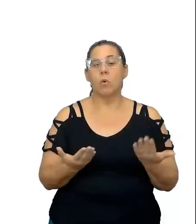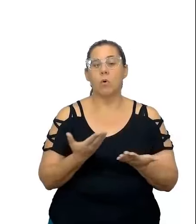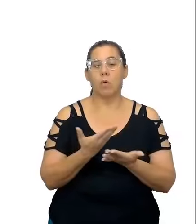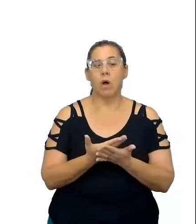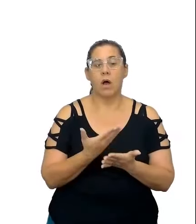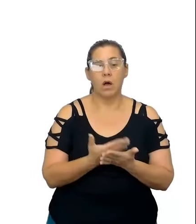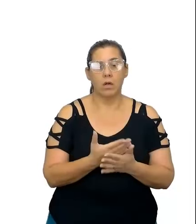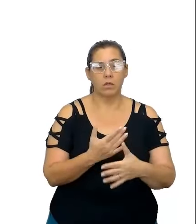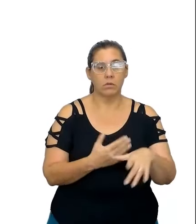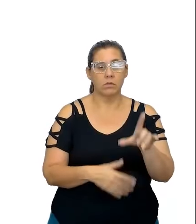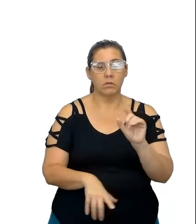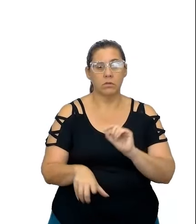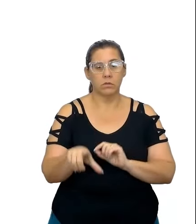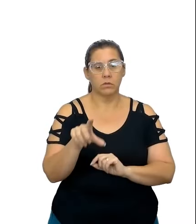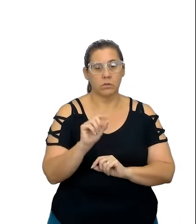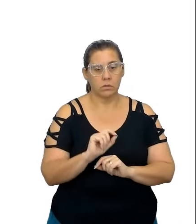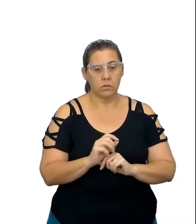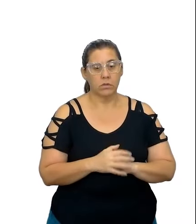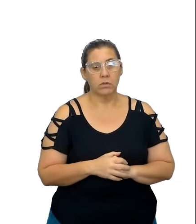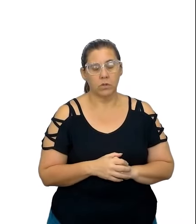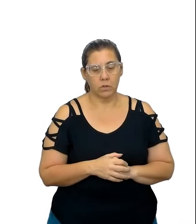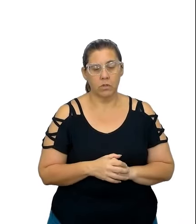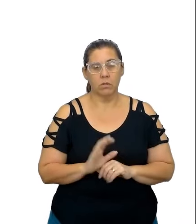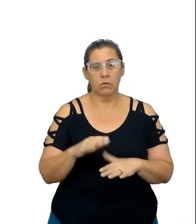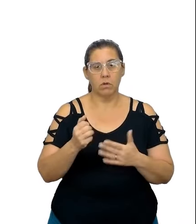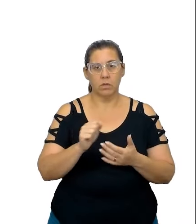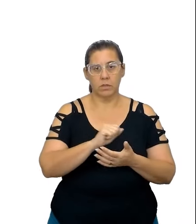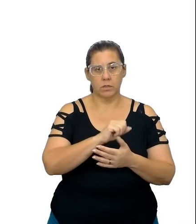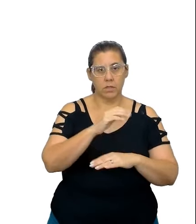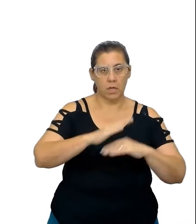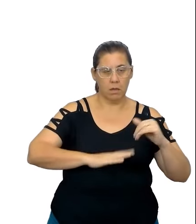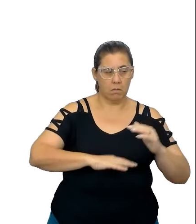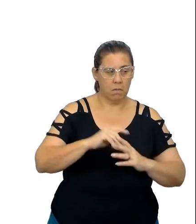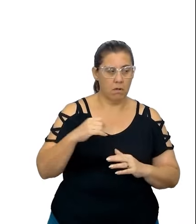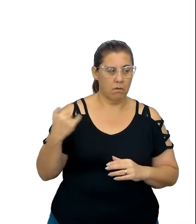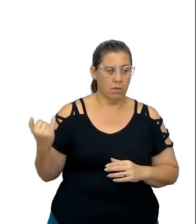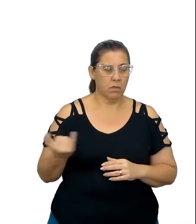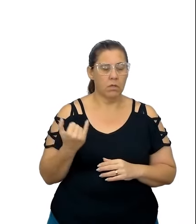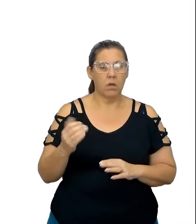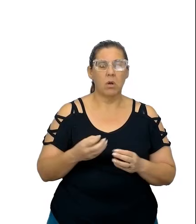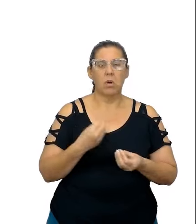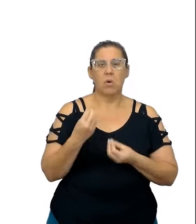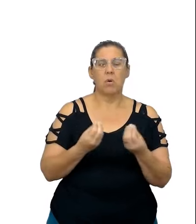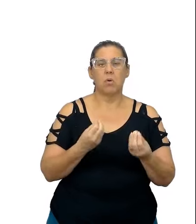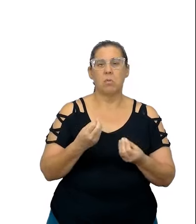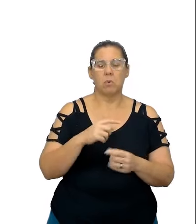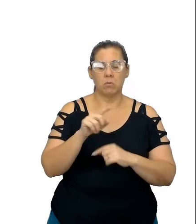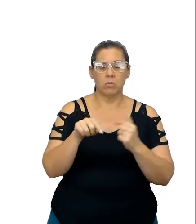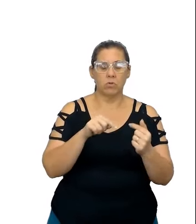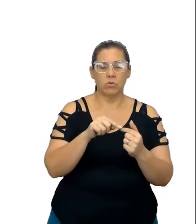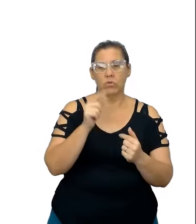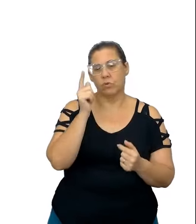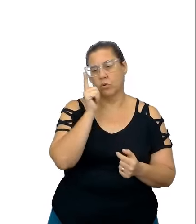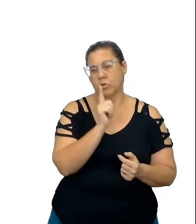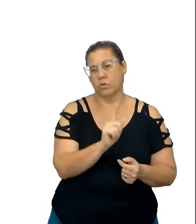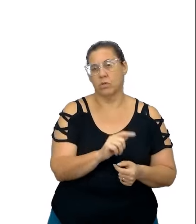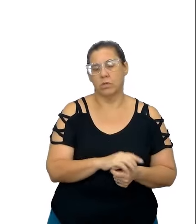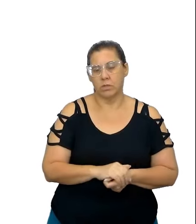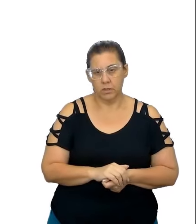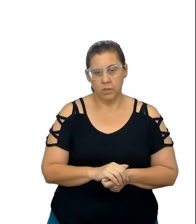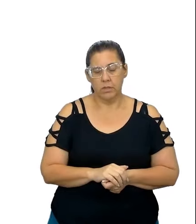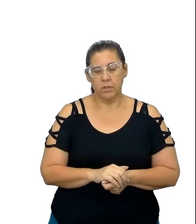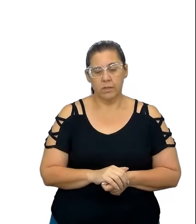que foram selecionadas, quais foram as habilidades necessárias, de que maneira se atingiu ou não,